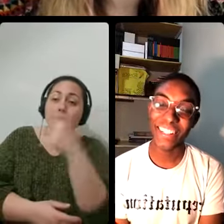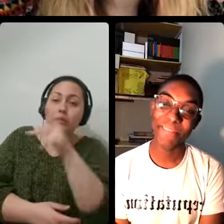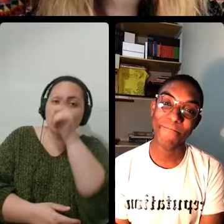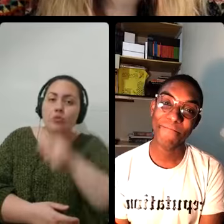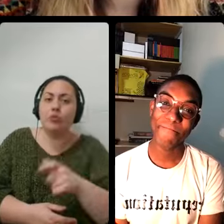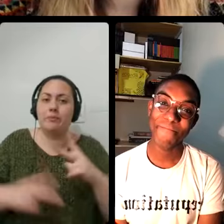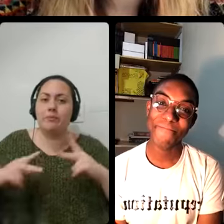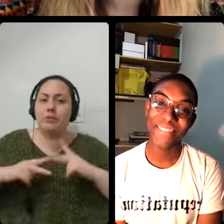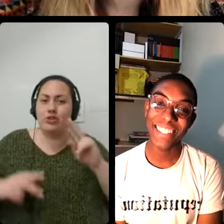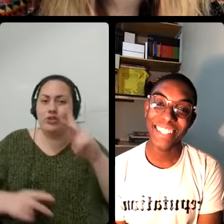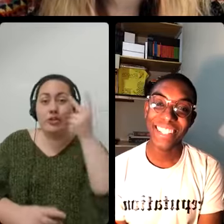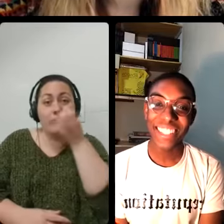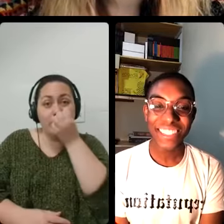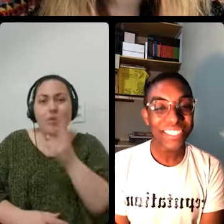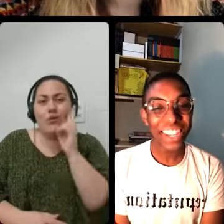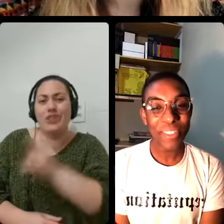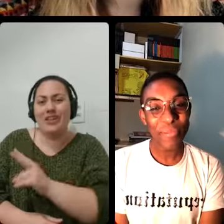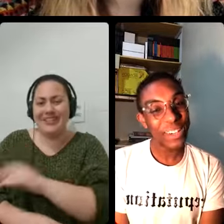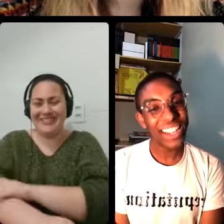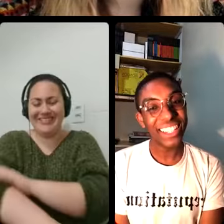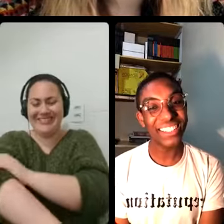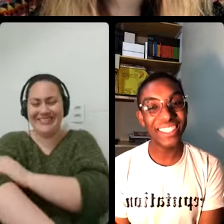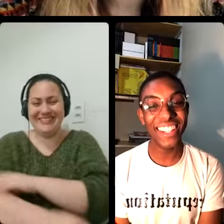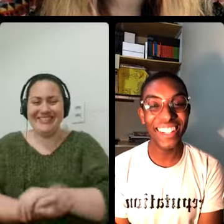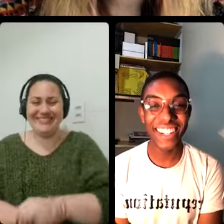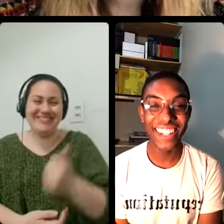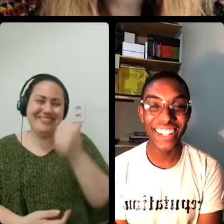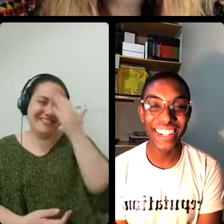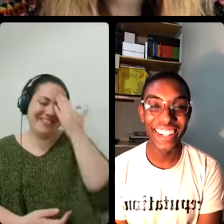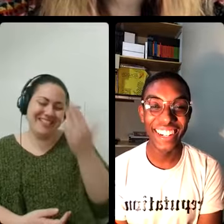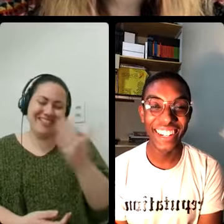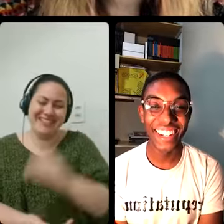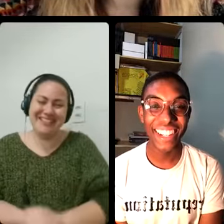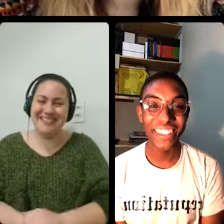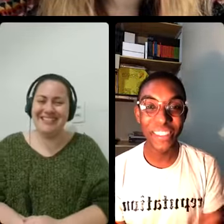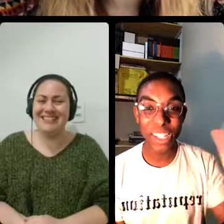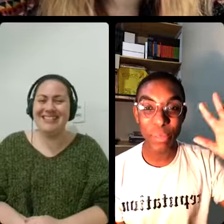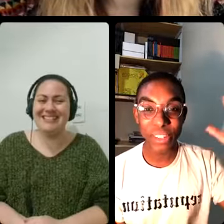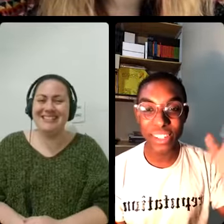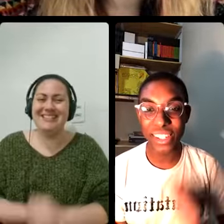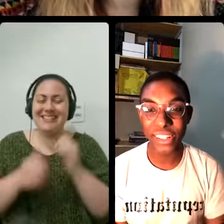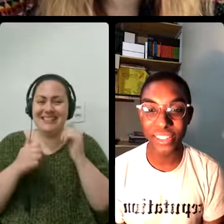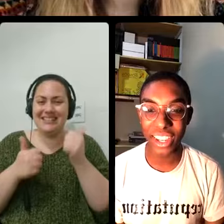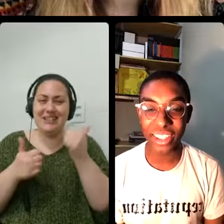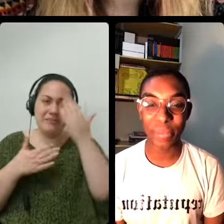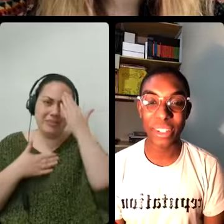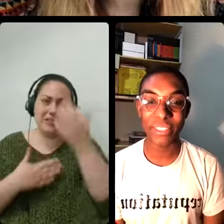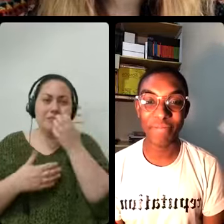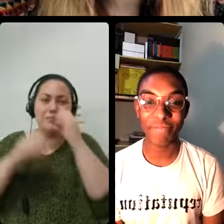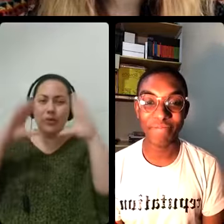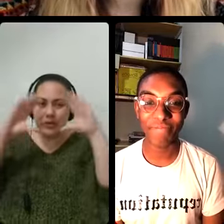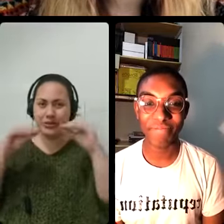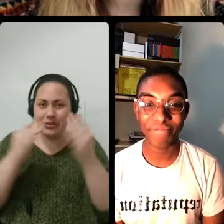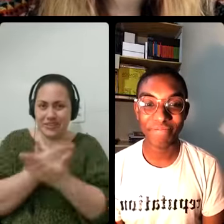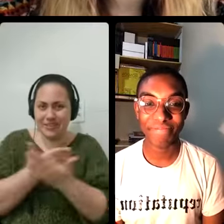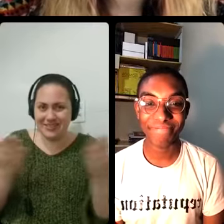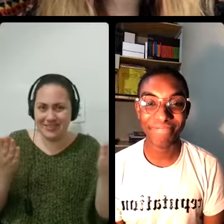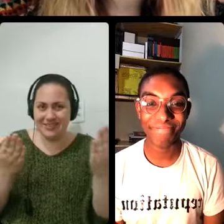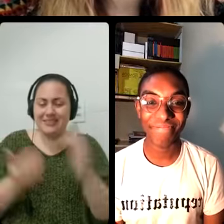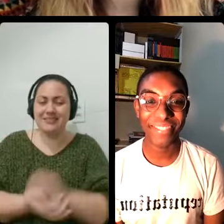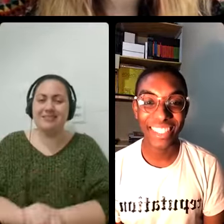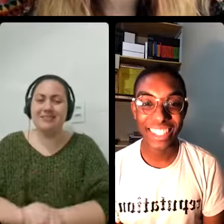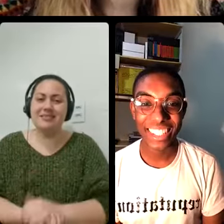ouvir. Então tá, Tá bom? obrigado. Então tá Fico bem. à Boa noite disposição. para todos.